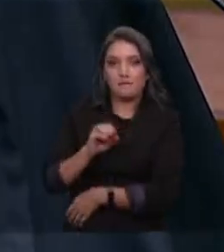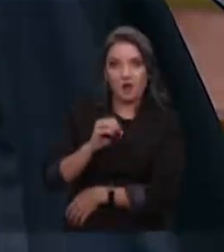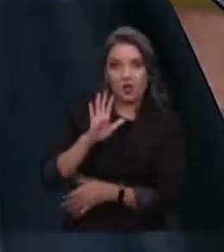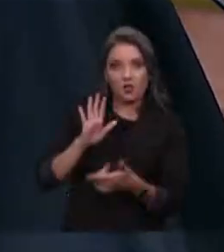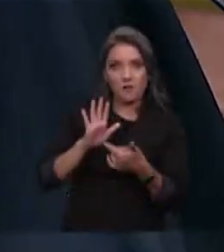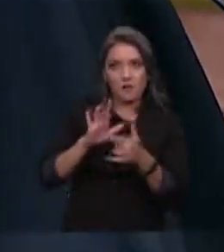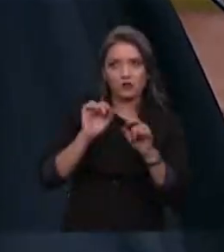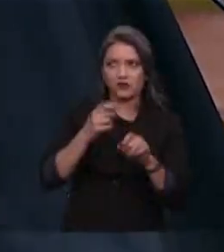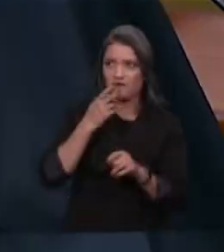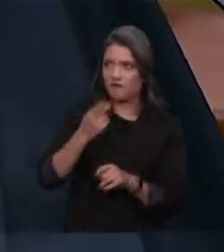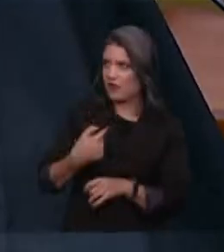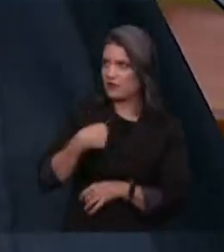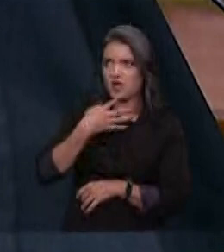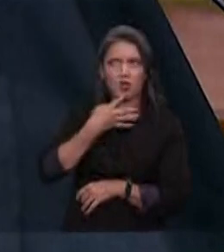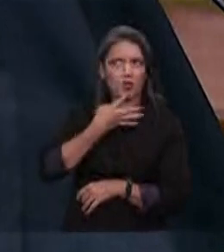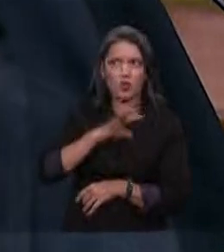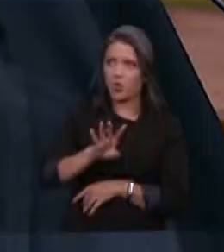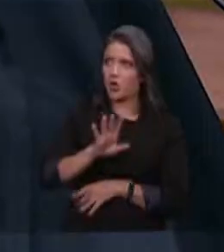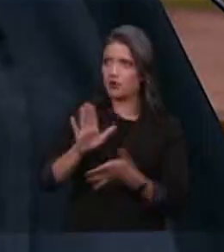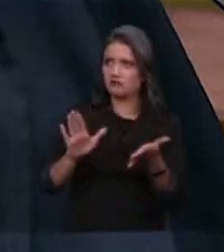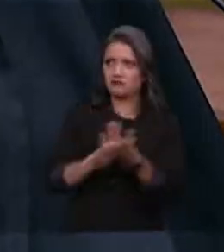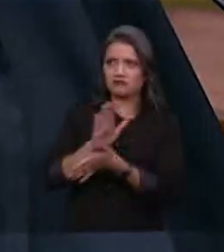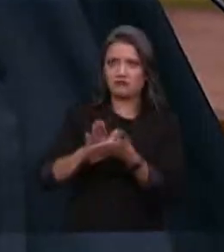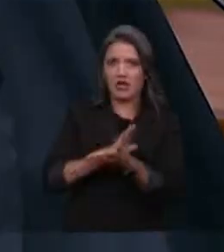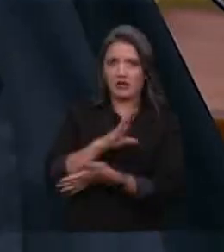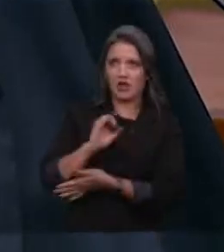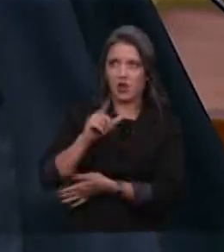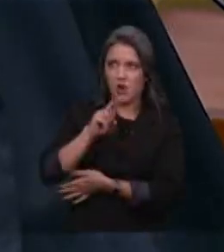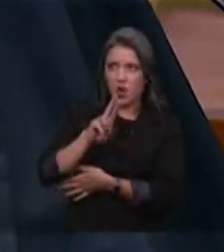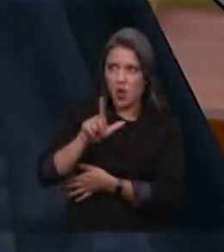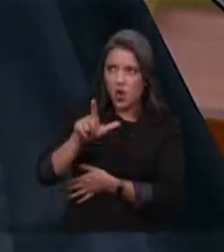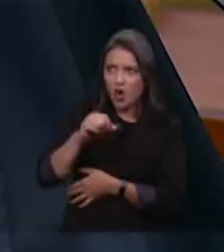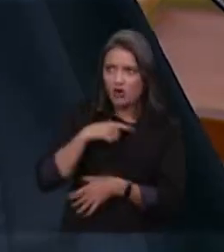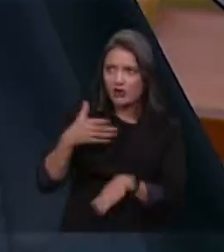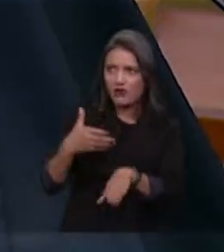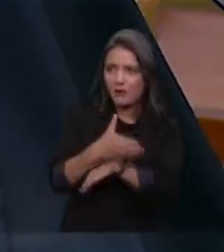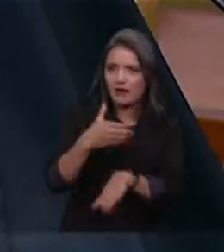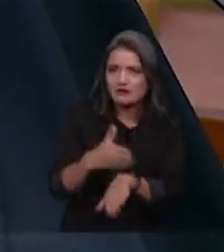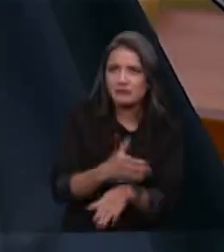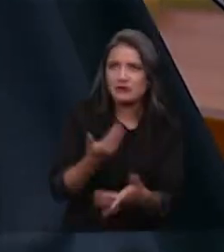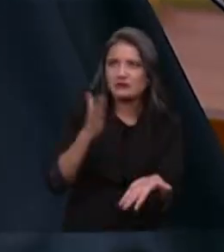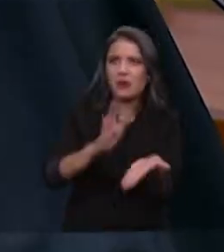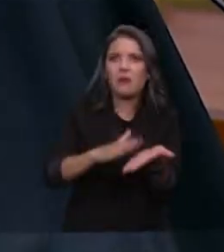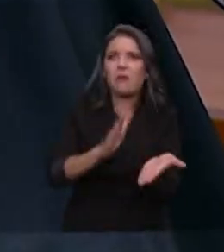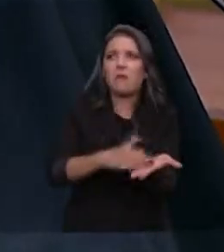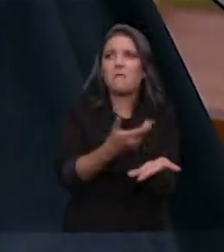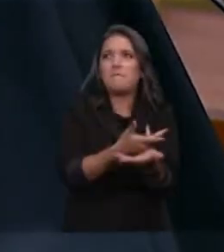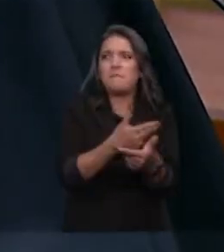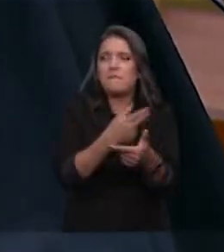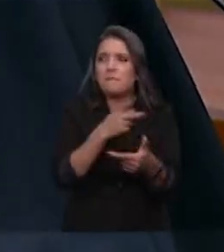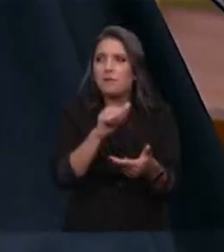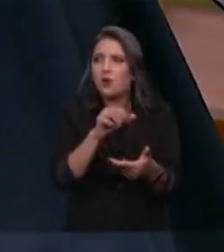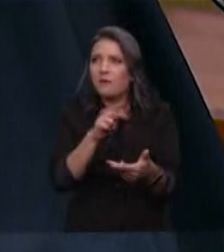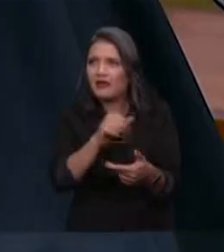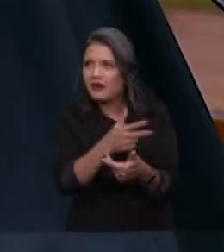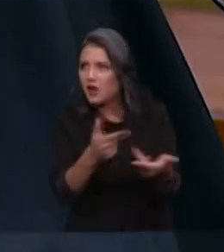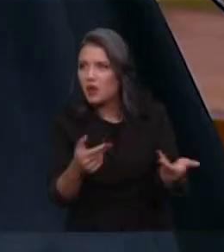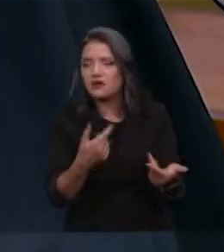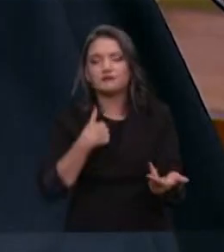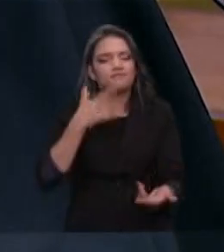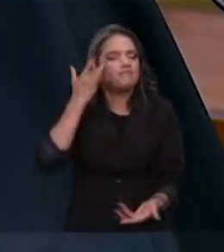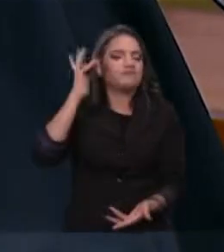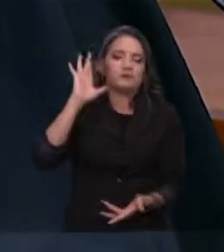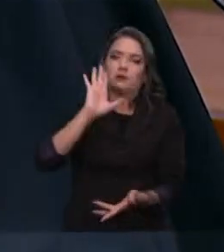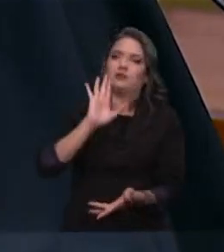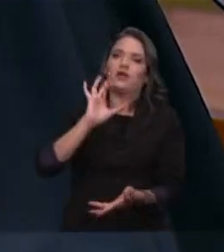que desconhece a eventual participação do acusado Fernando Collor em esquema de propina e que somente pode falar a respeito